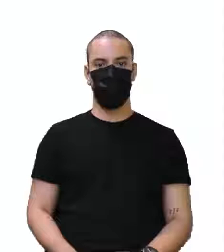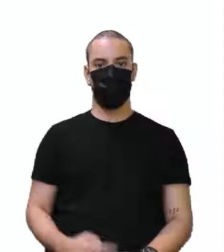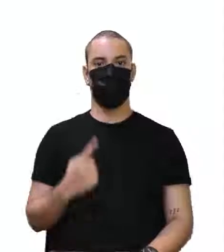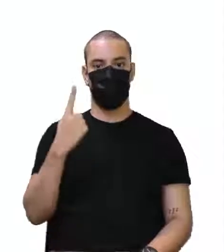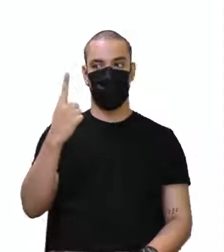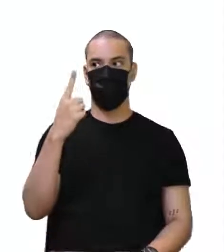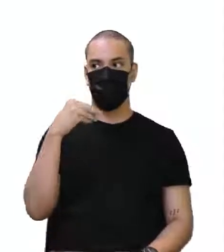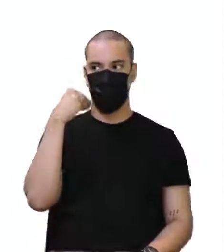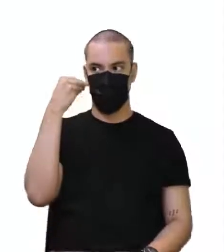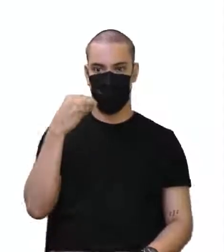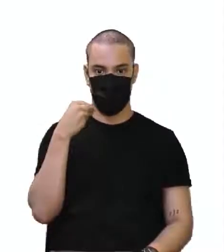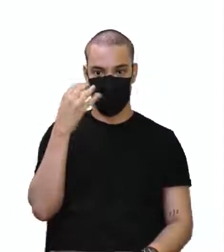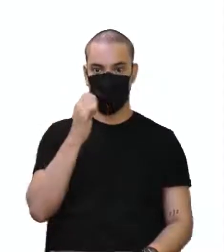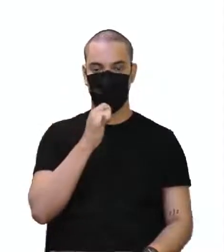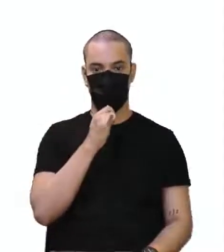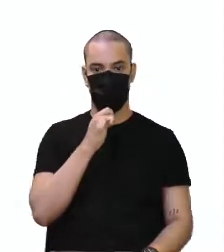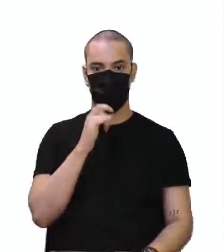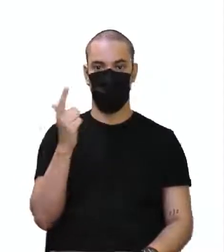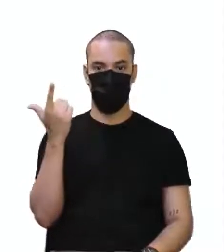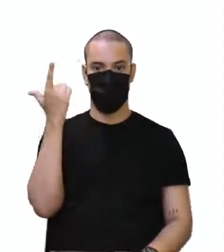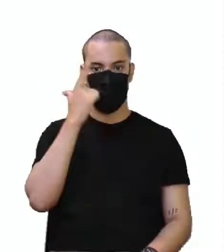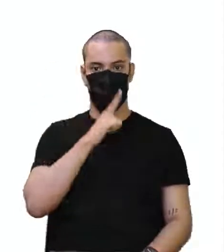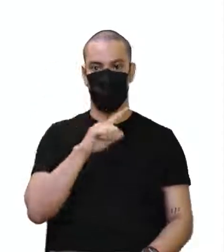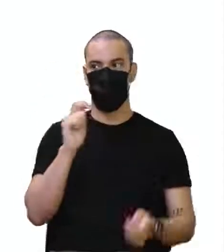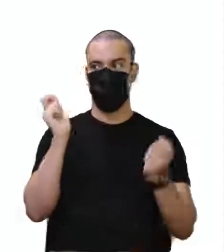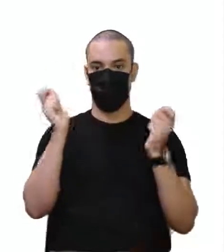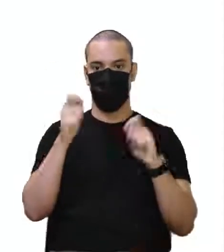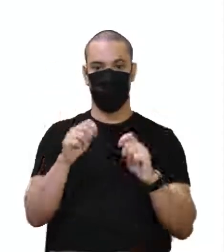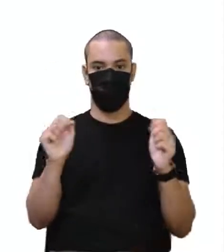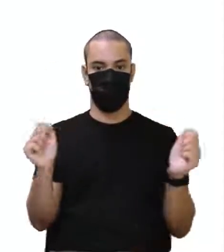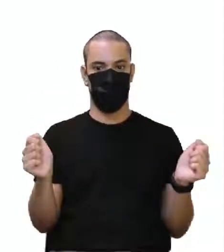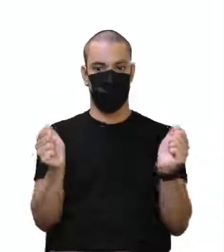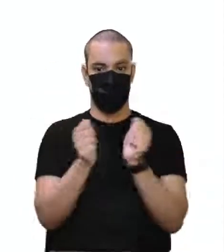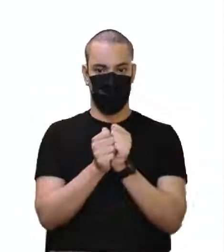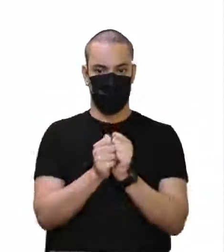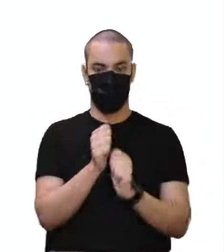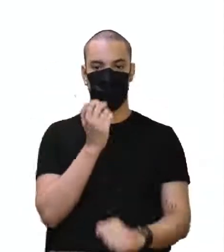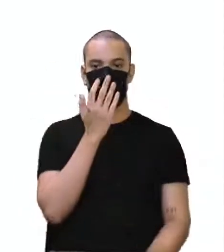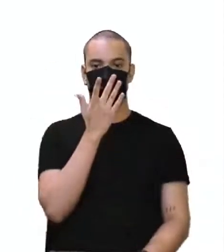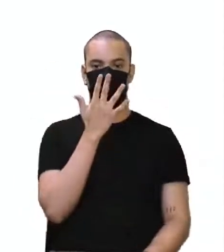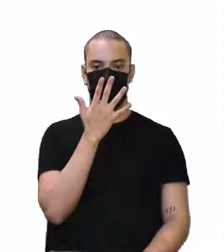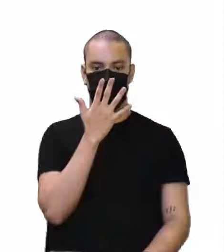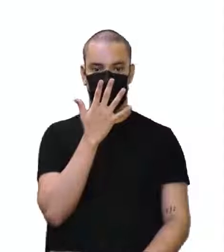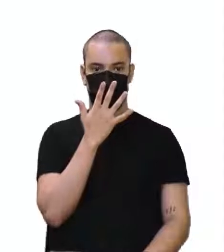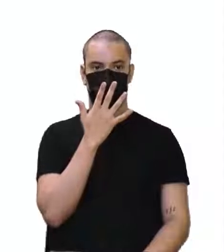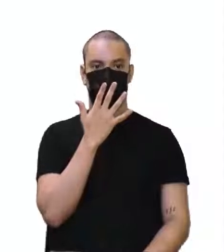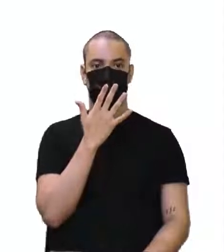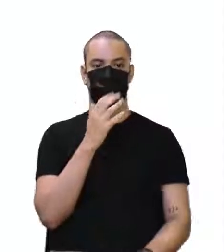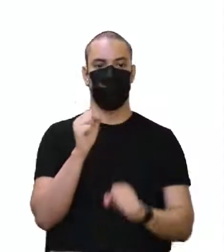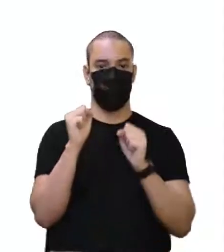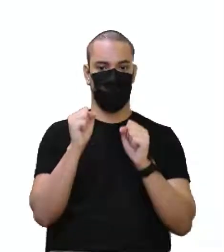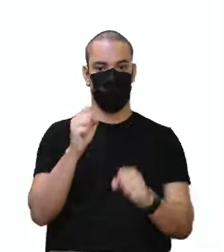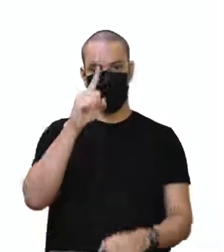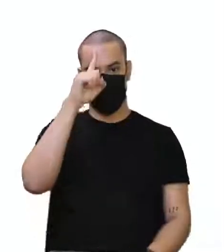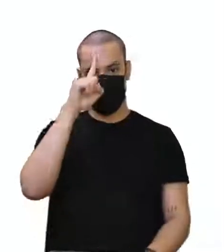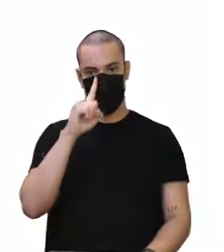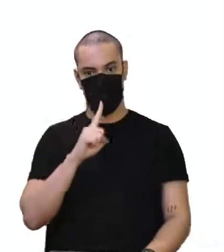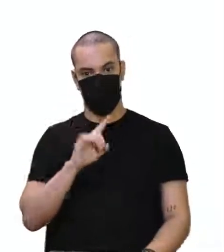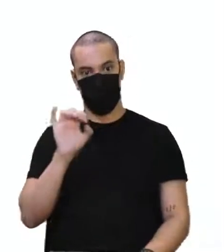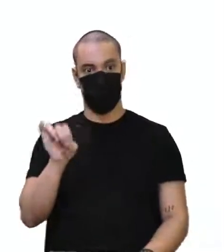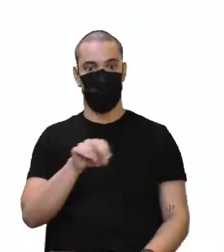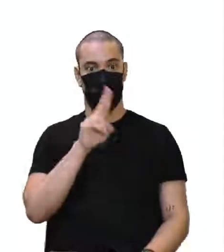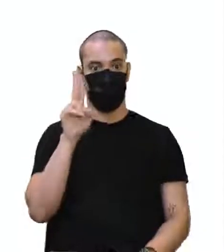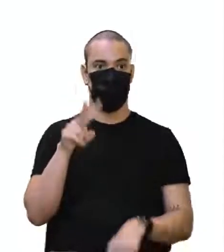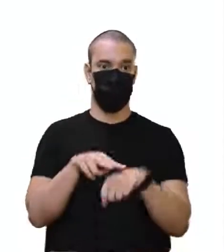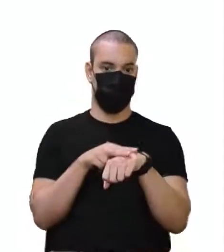seus experimentos, por exemplo, foram considerados simultaneamente a cor da semente, que pode ser amarela ou